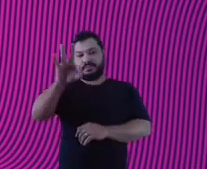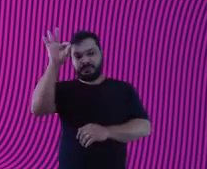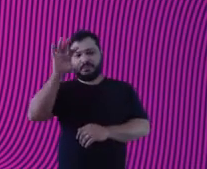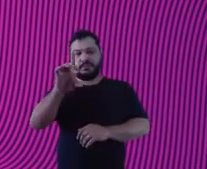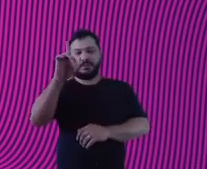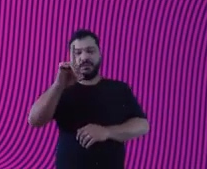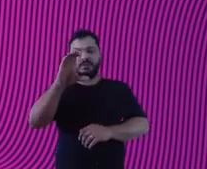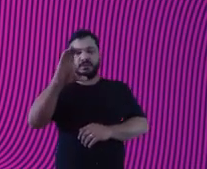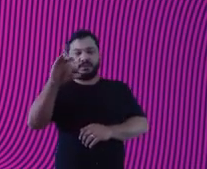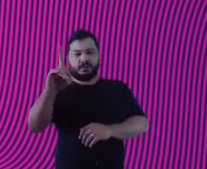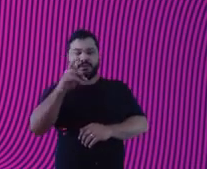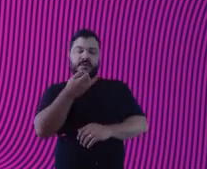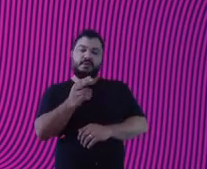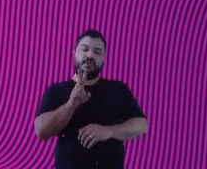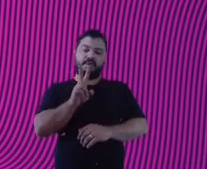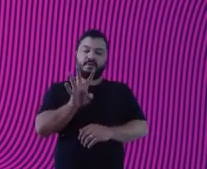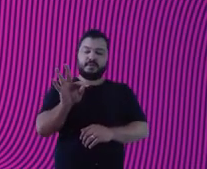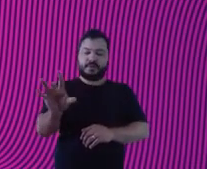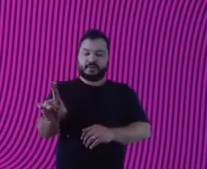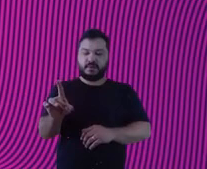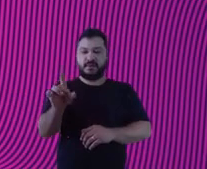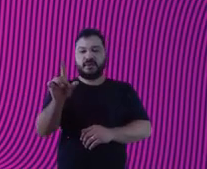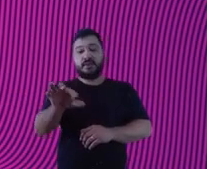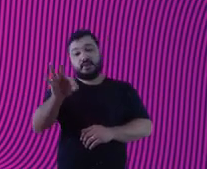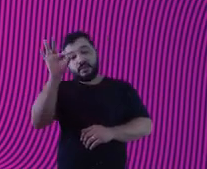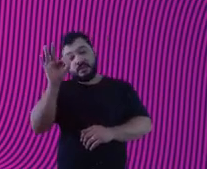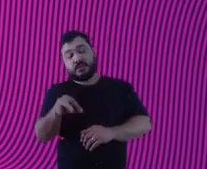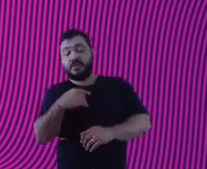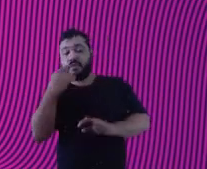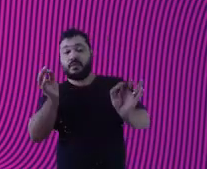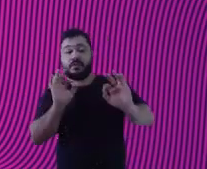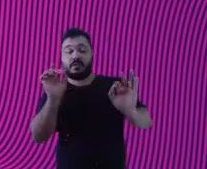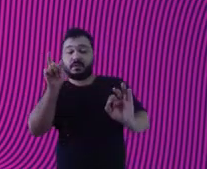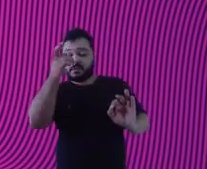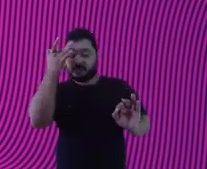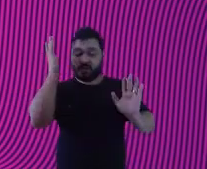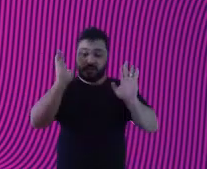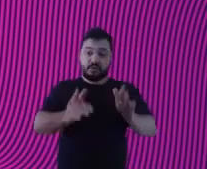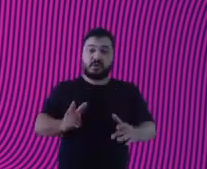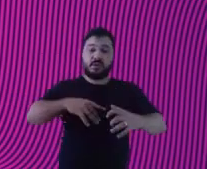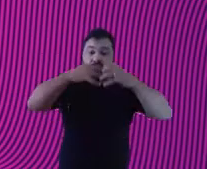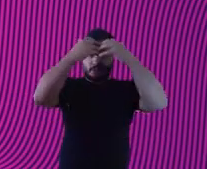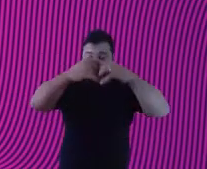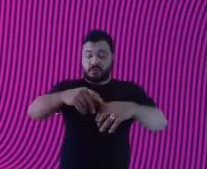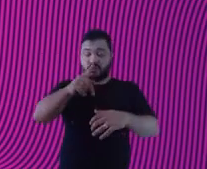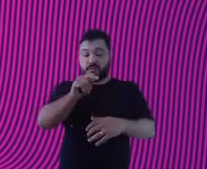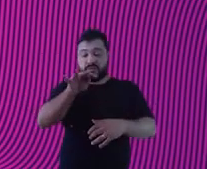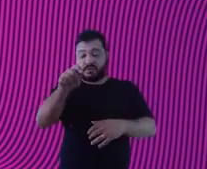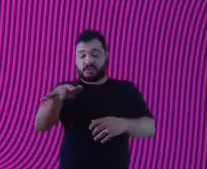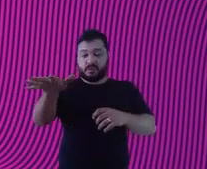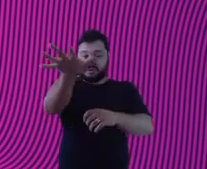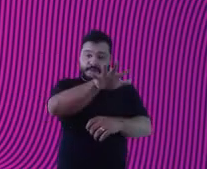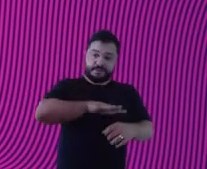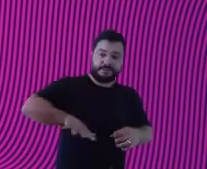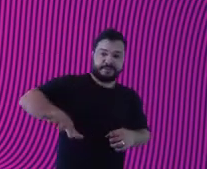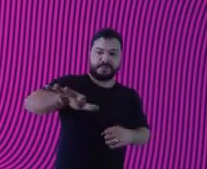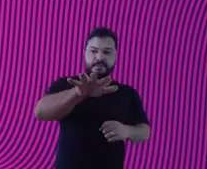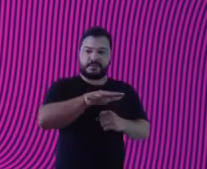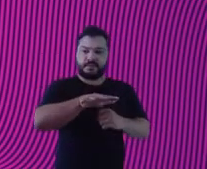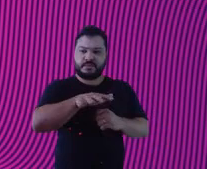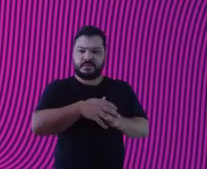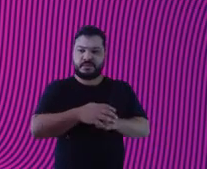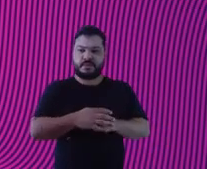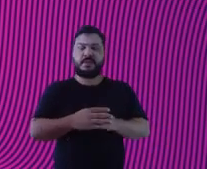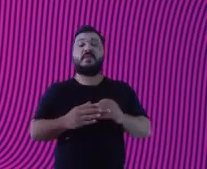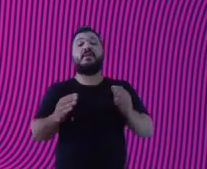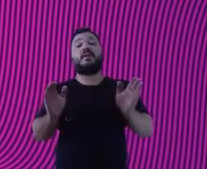ou VTD, ela optou sem dúvida, né? O paciente já tinha uma neuropatia periférica, e aí a